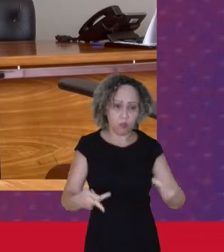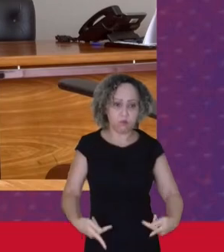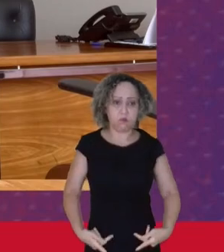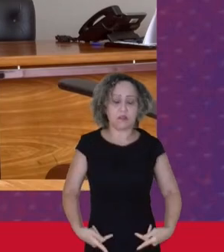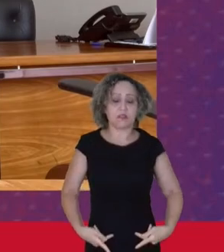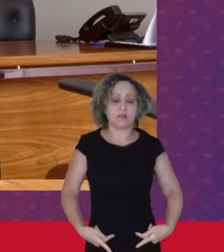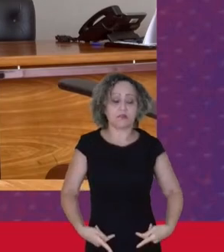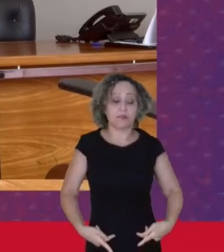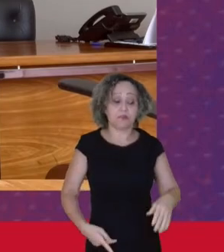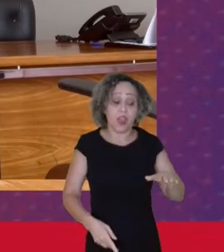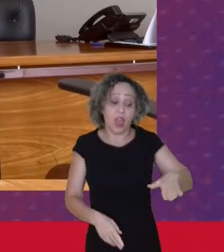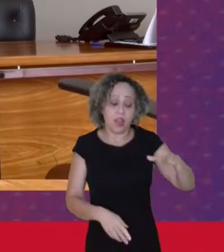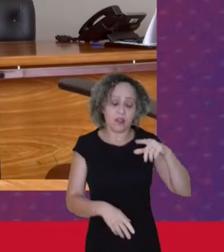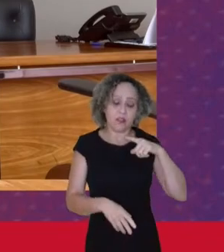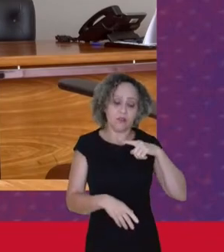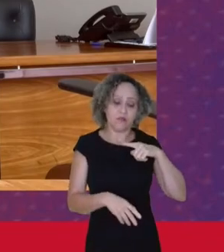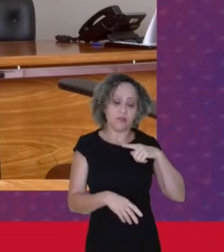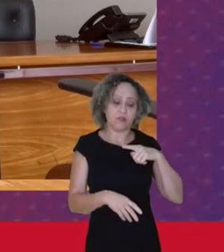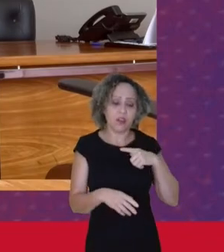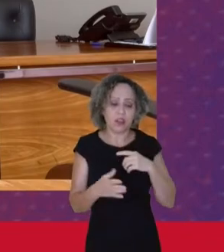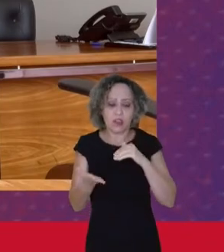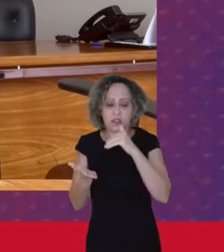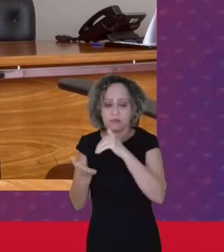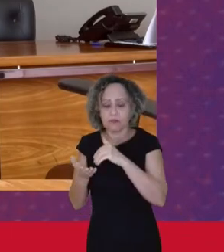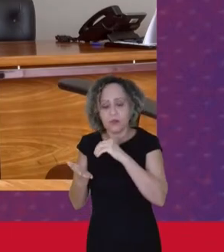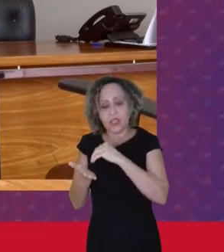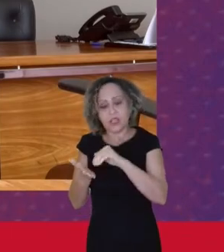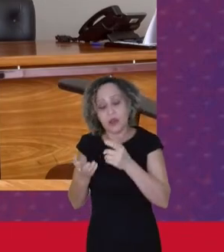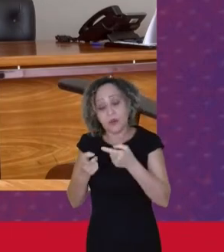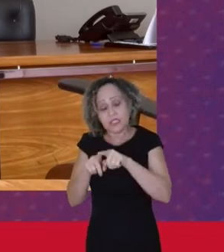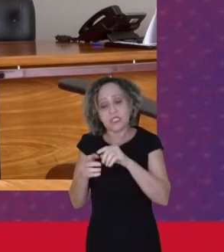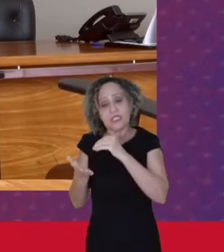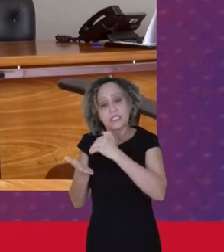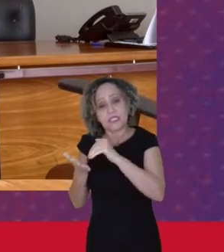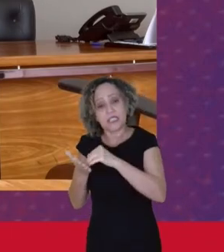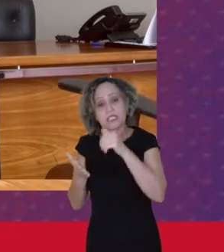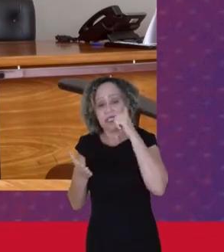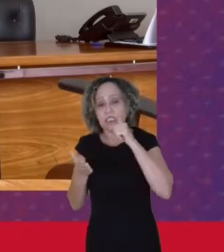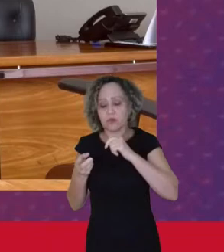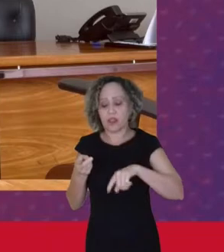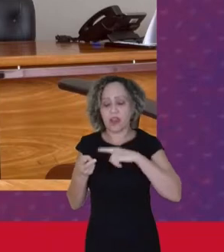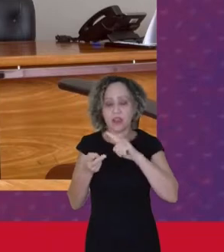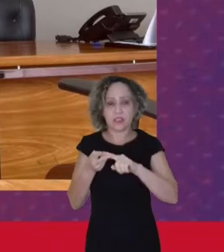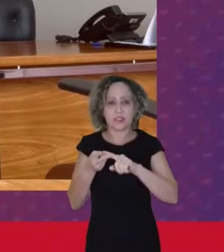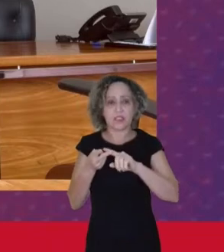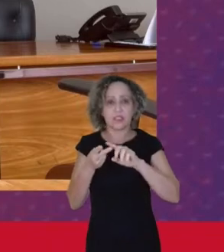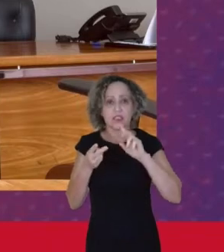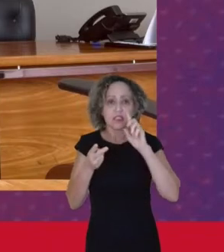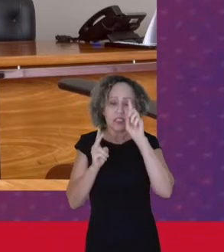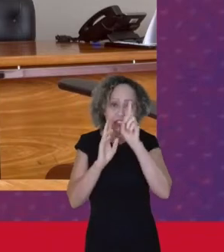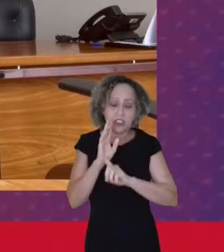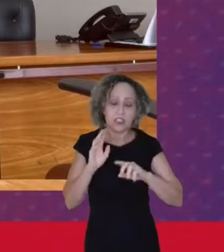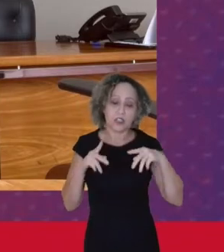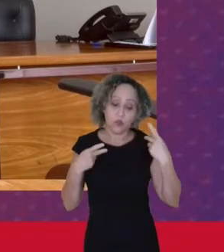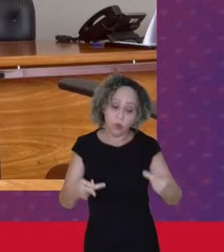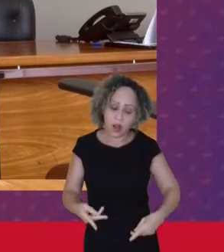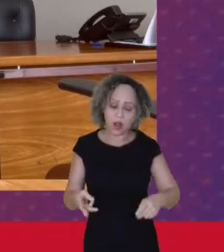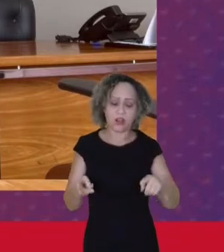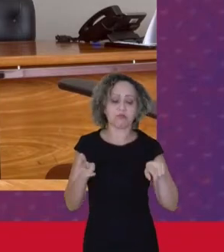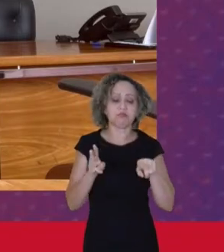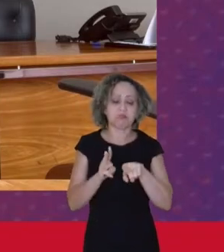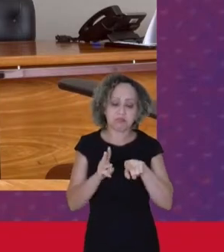ela envolvia o MEC, ela envolvia parceiros, ela envolvia as próprias plataformas,